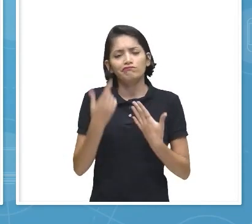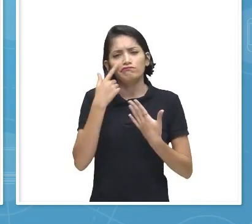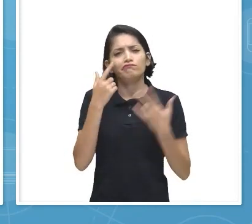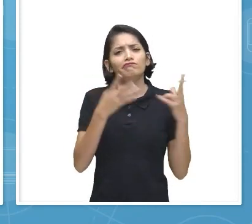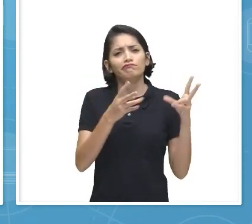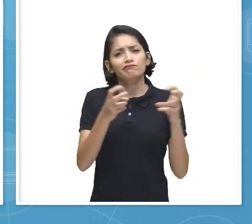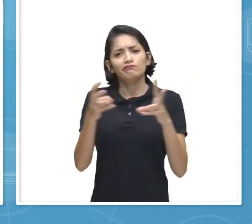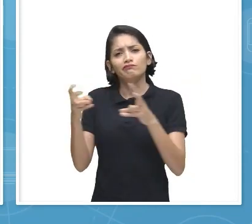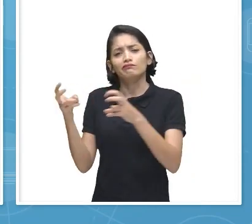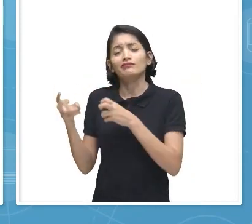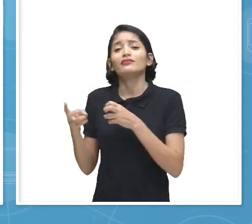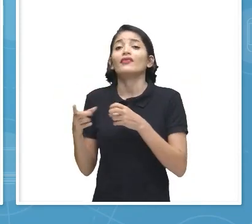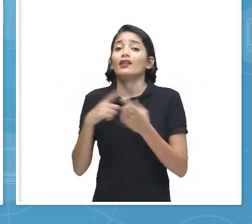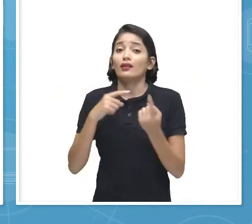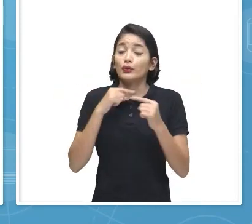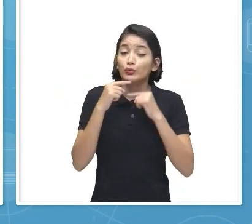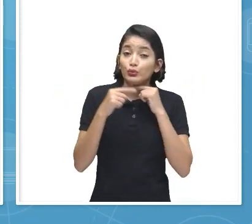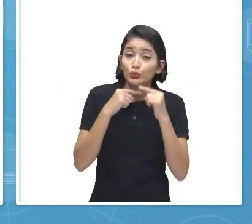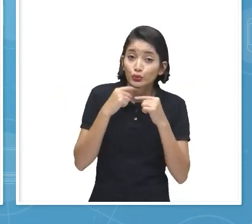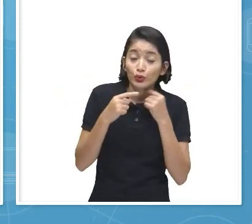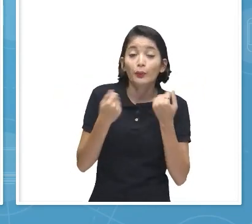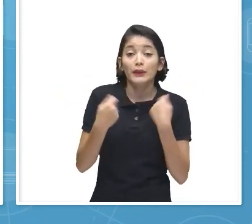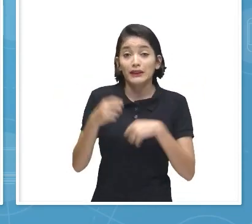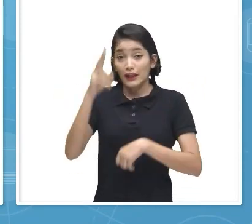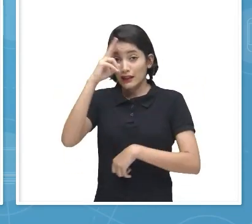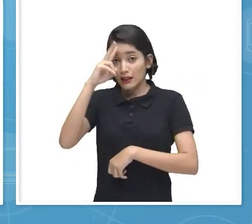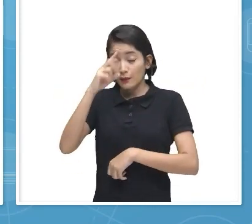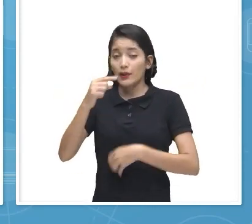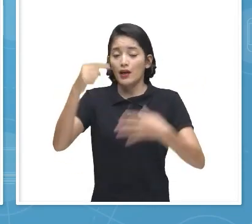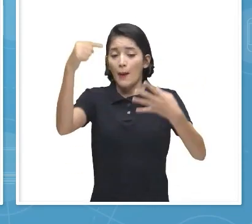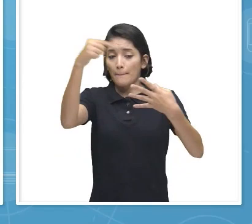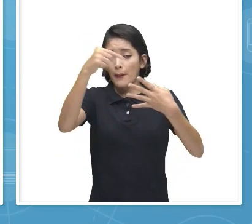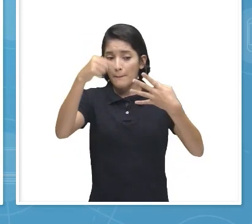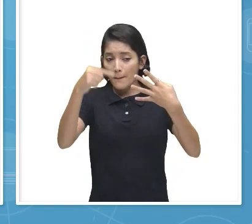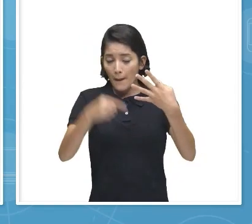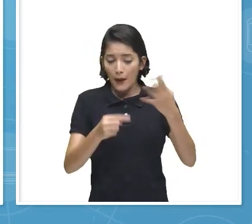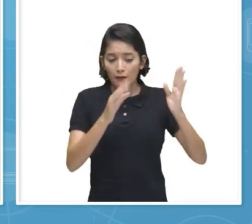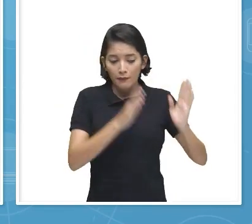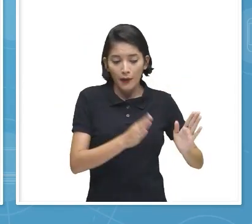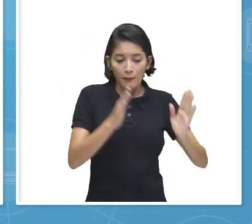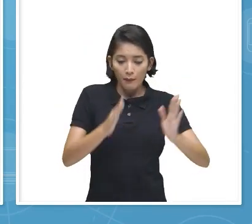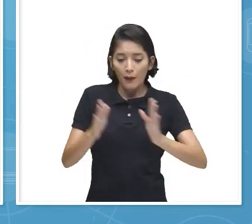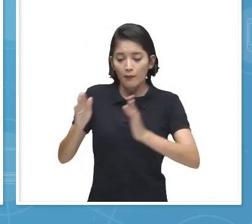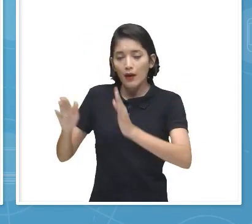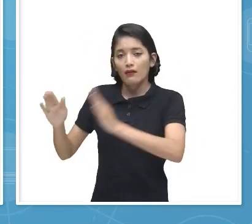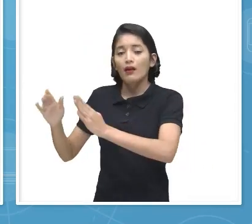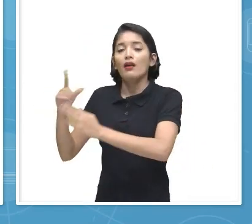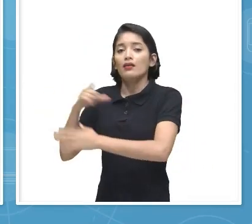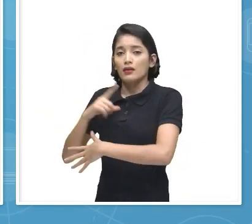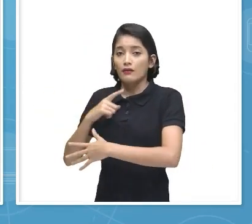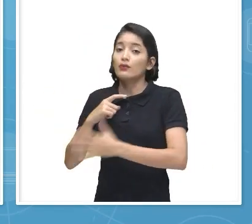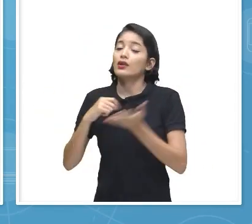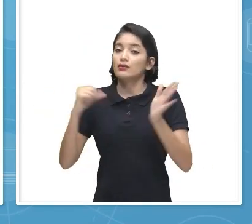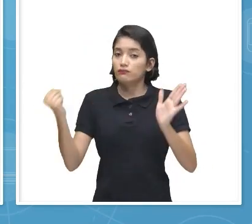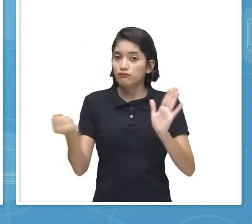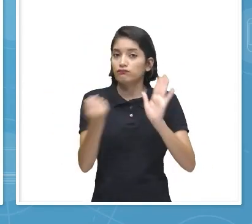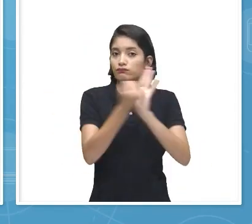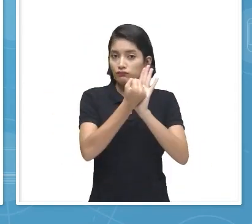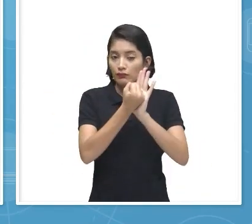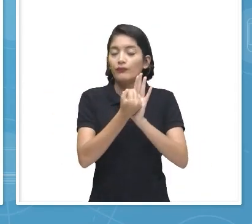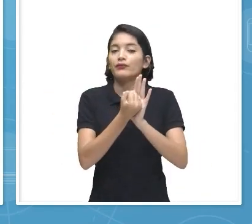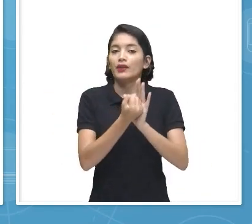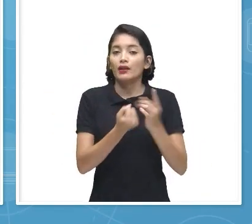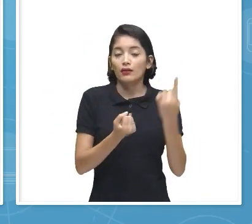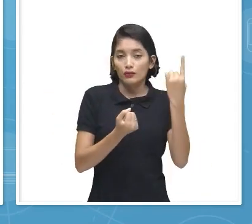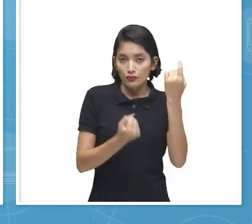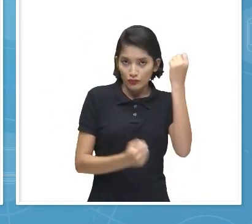prestar atenção, teve dúvidas, vocês têm que lembrar, cada fase do capitalismo, ele teve uma atividade mais marcante. No